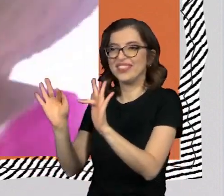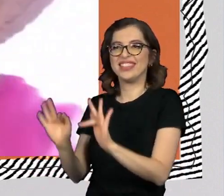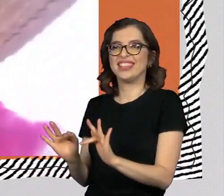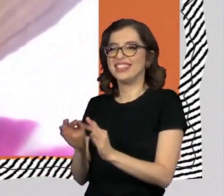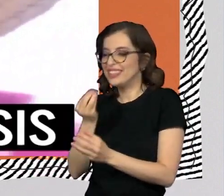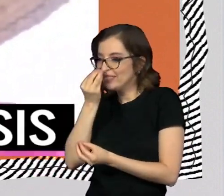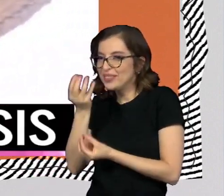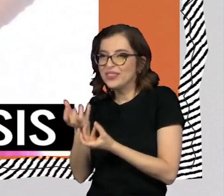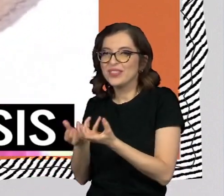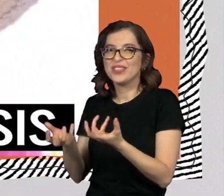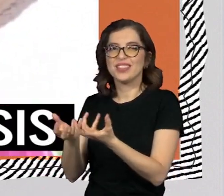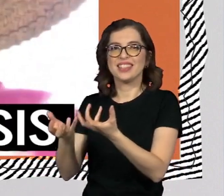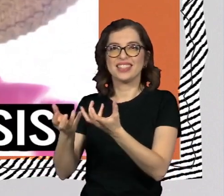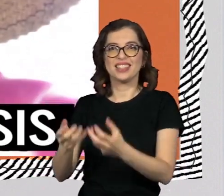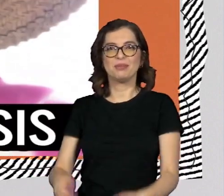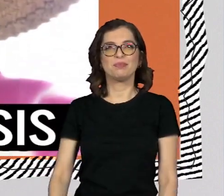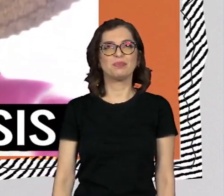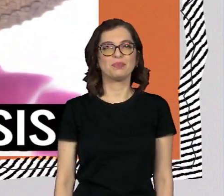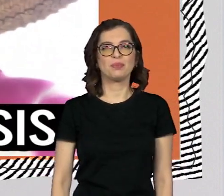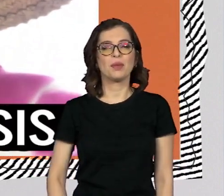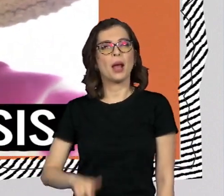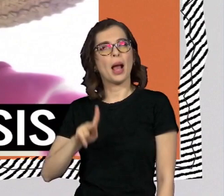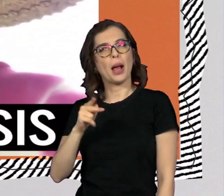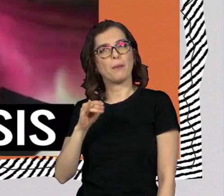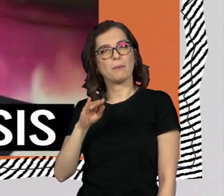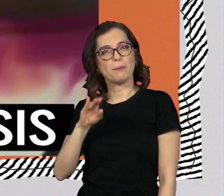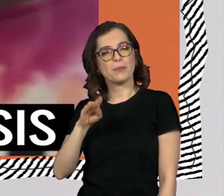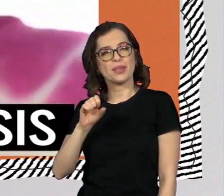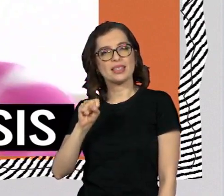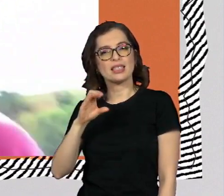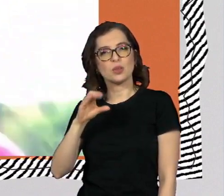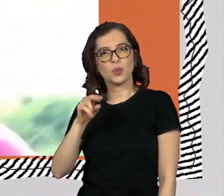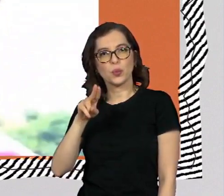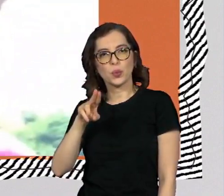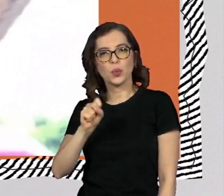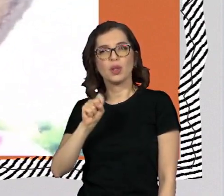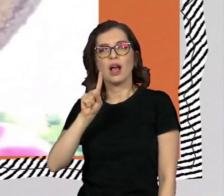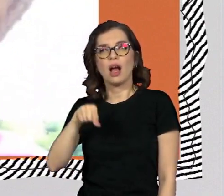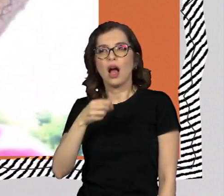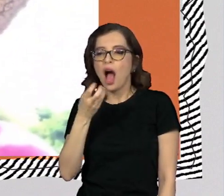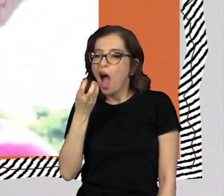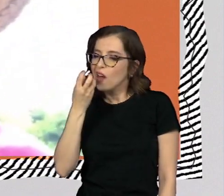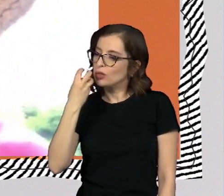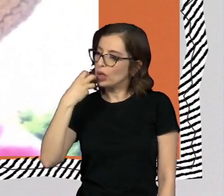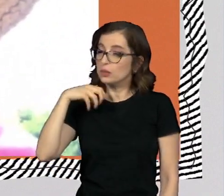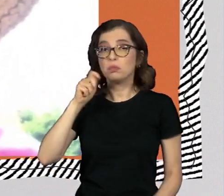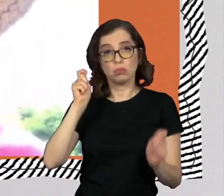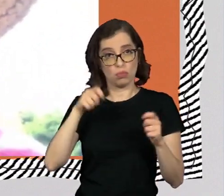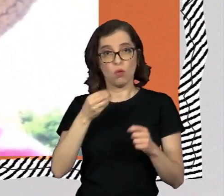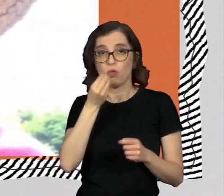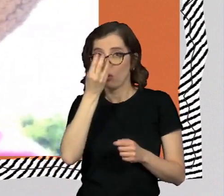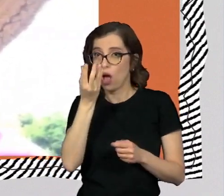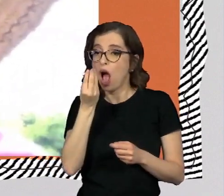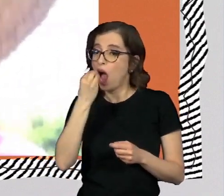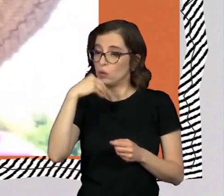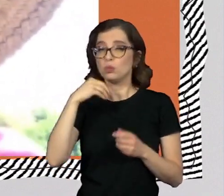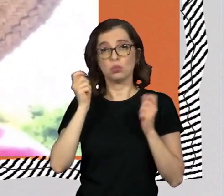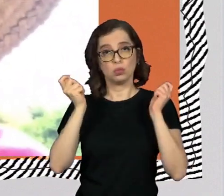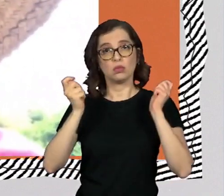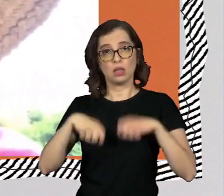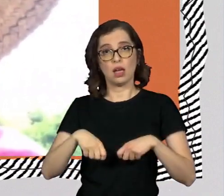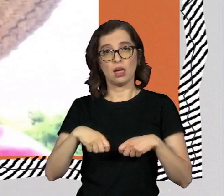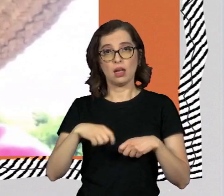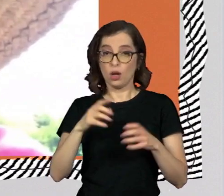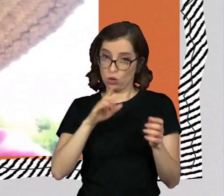é uma espécie de hibisco, ela é comestível. Eu acho muito melhor do que alface. Então, se você gosta de alface, recomendo que